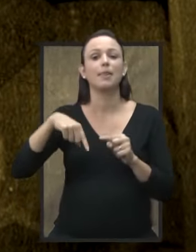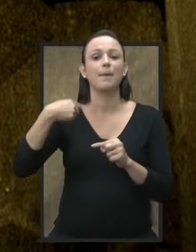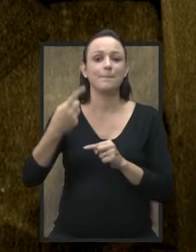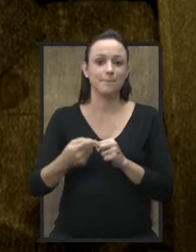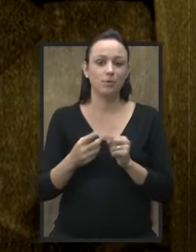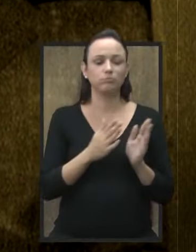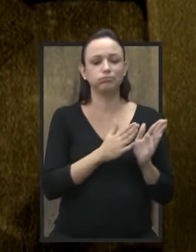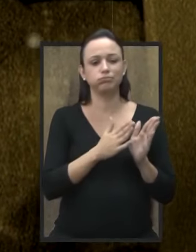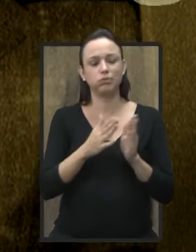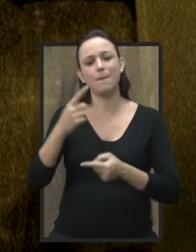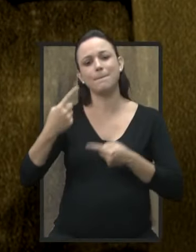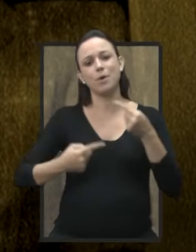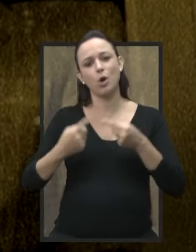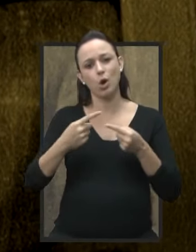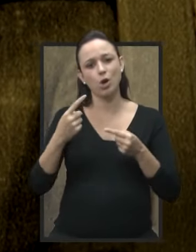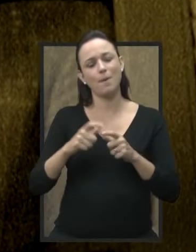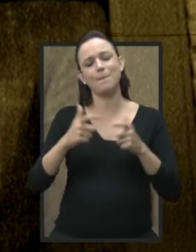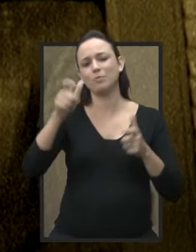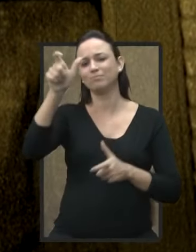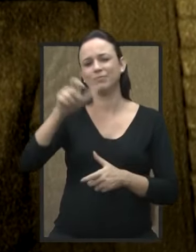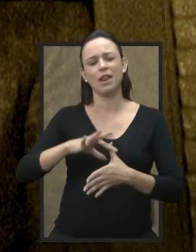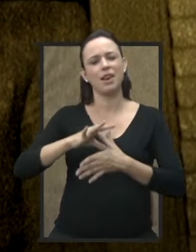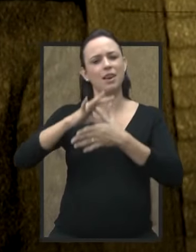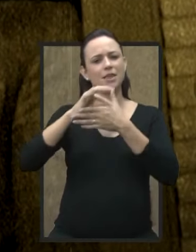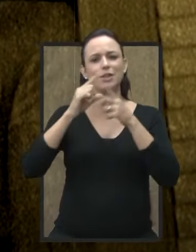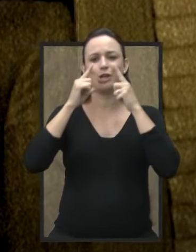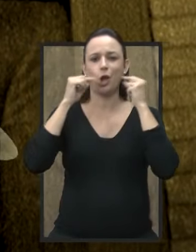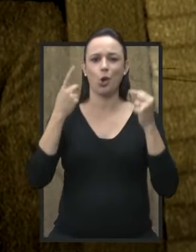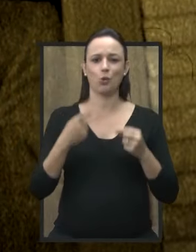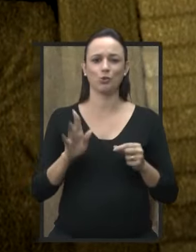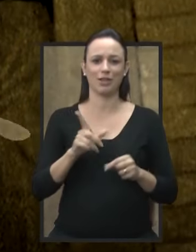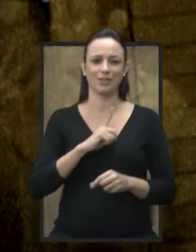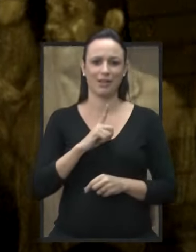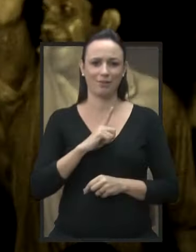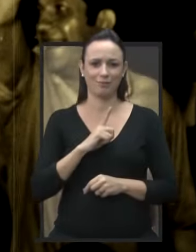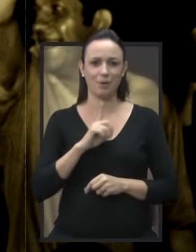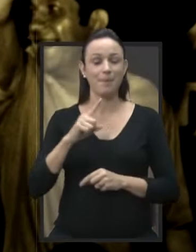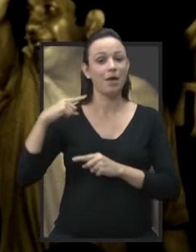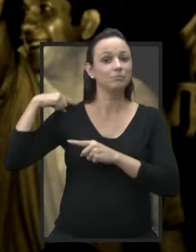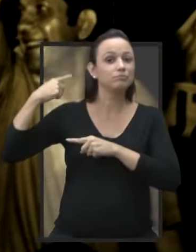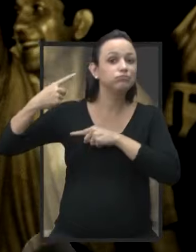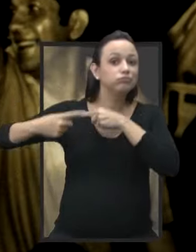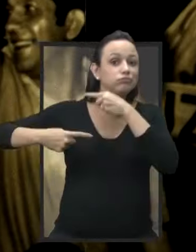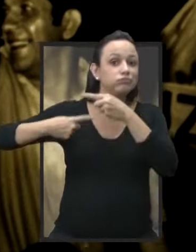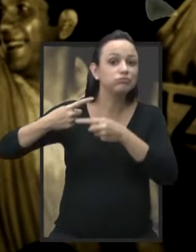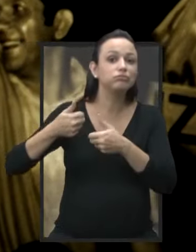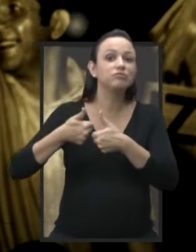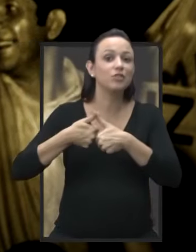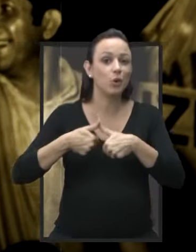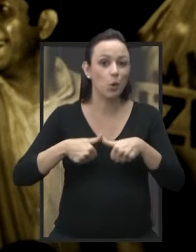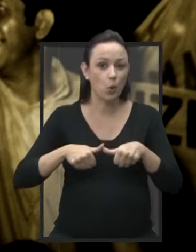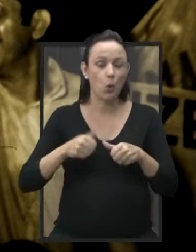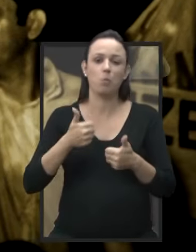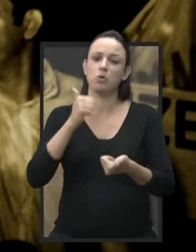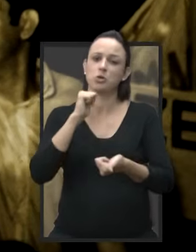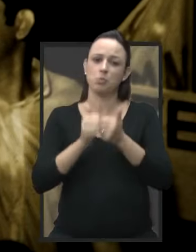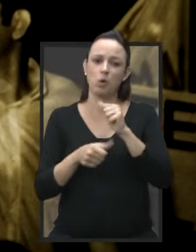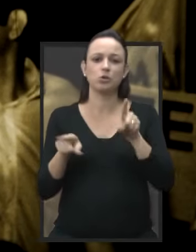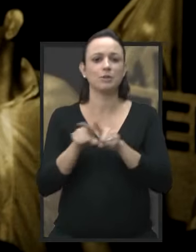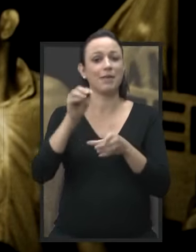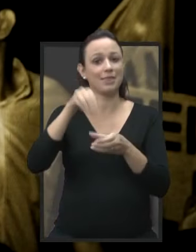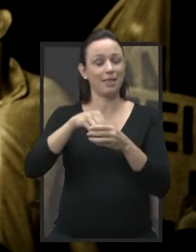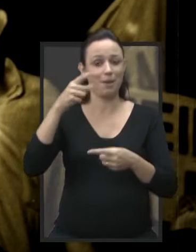depois a trajetória política de um dos maiores líderes que Jaú já teve, mas o legado que ele deixou, tanto no